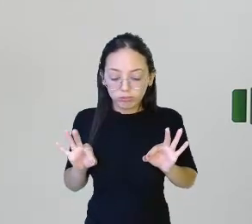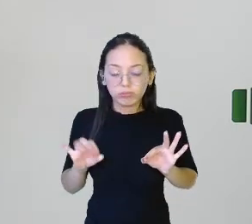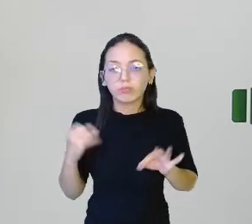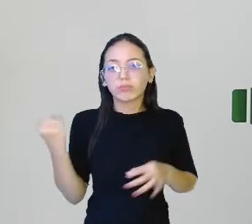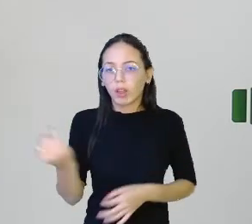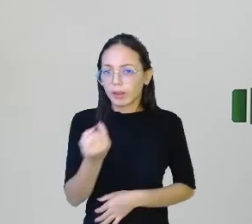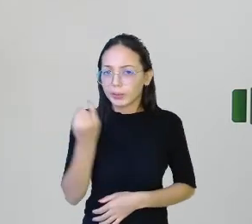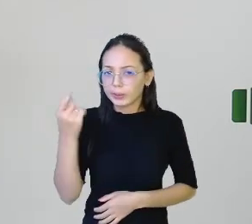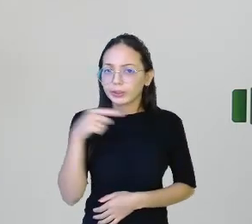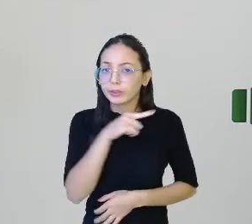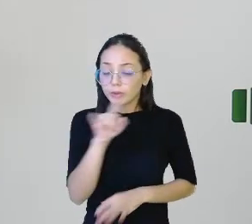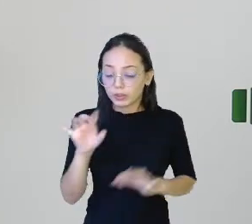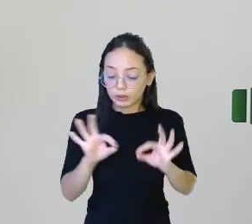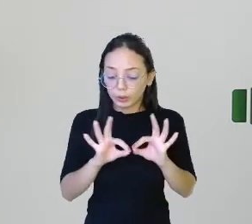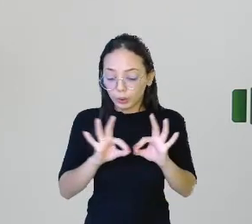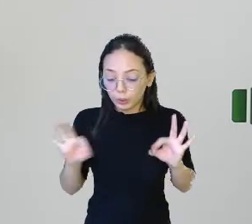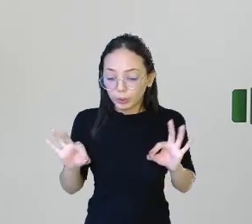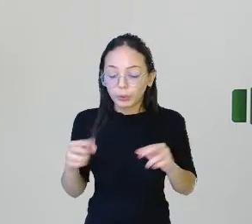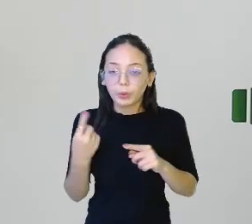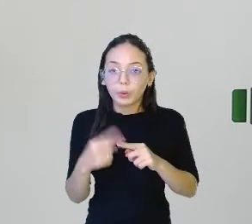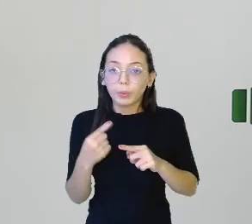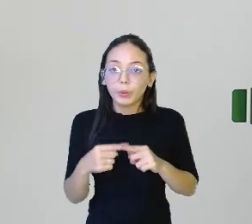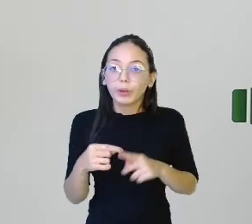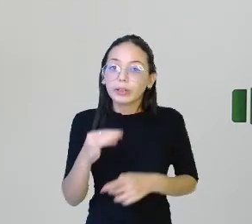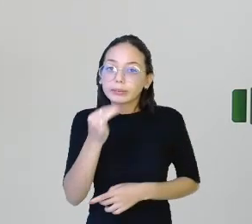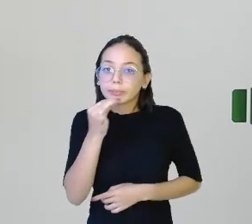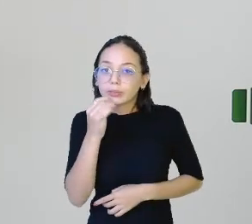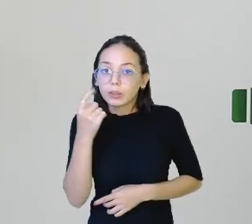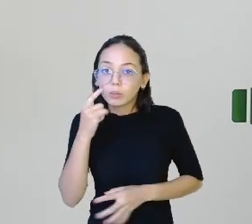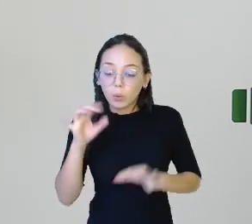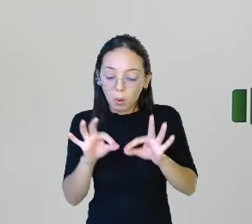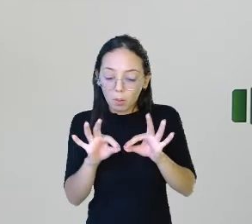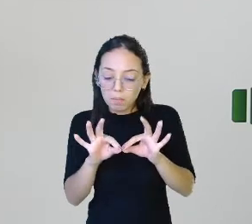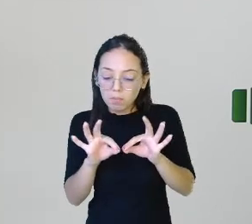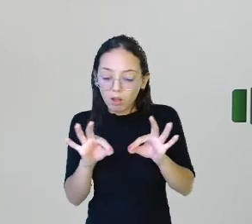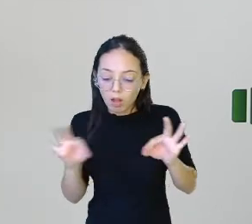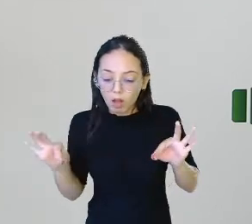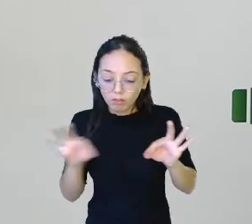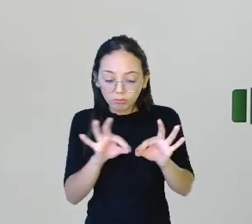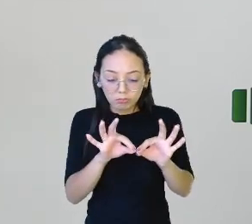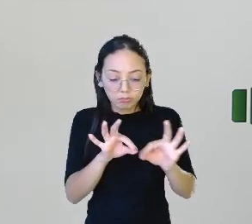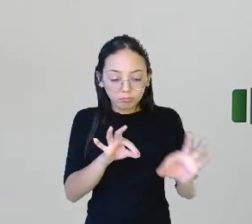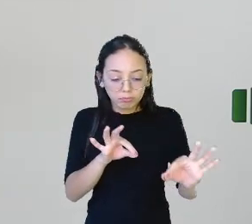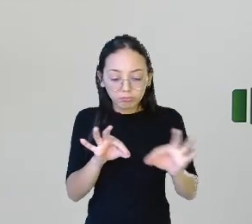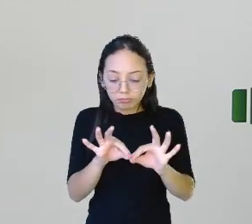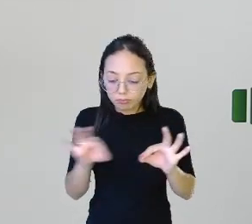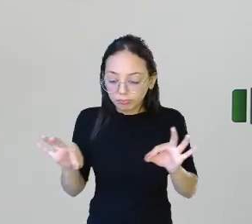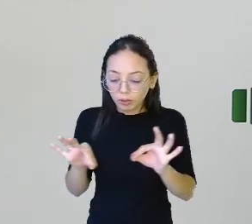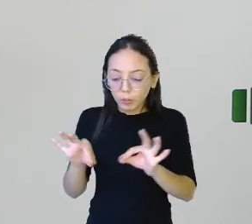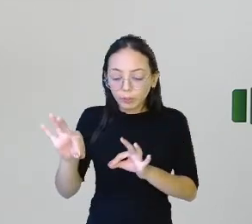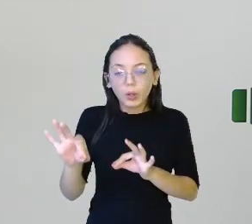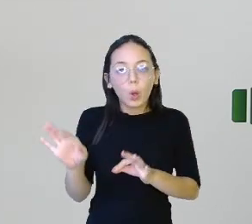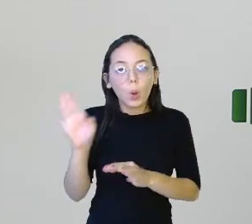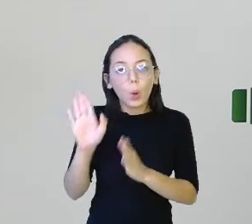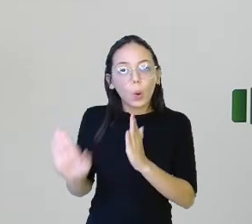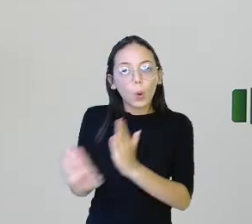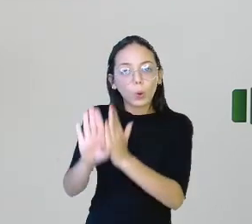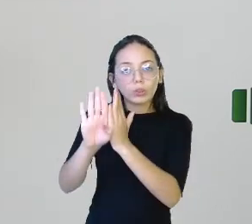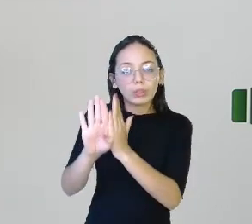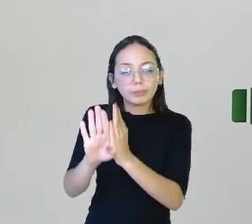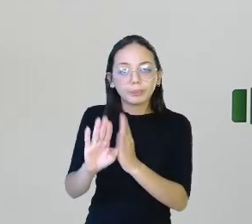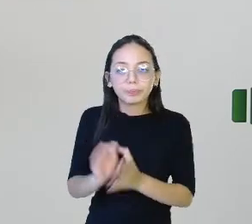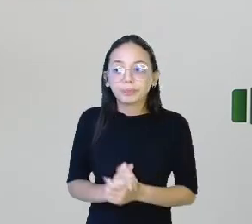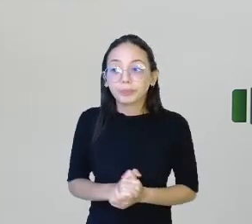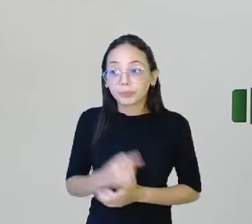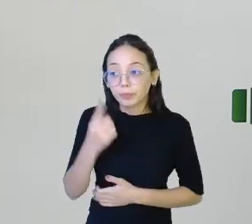que você faça uma marcação, porque quando você vai traçar a reta, você consegue encontrar a medida, certo? Então, eu